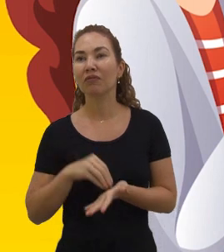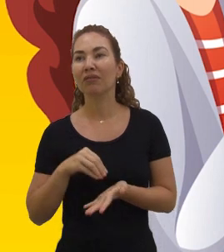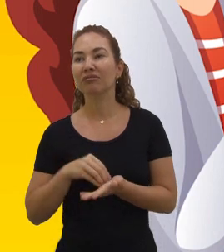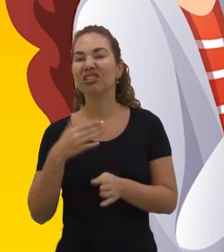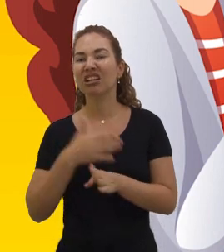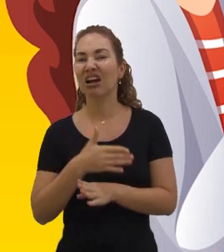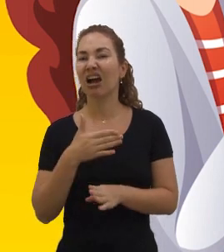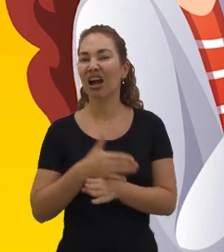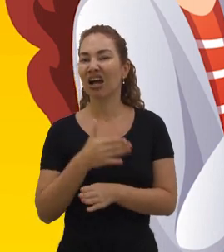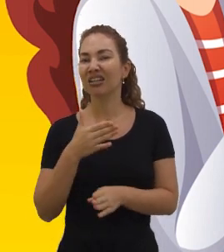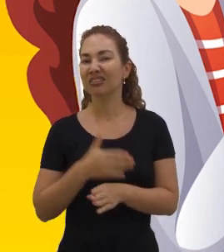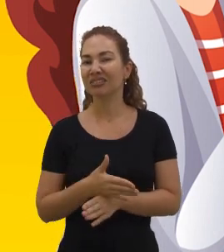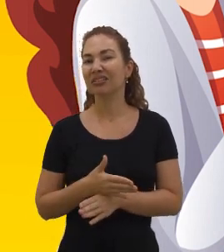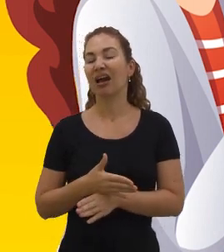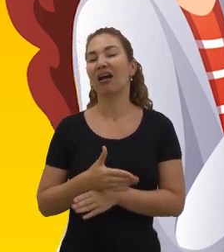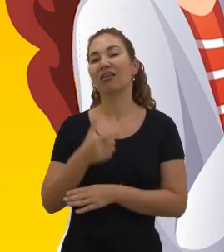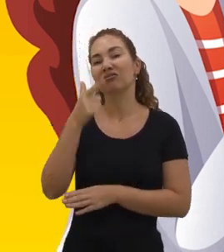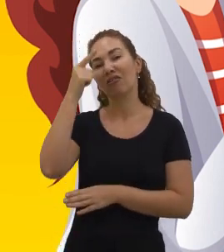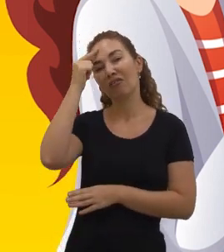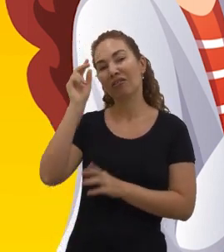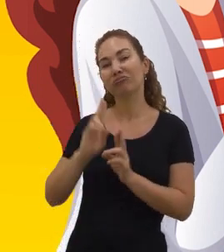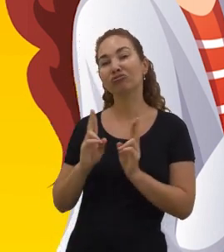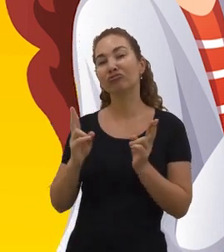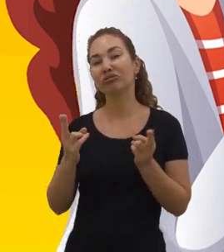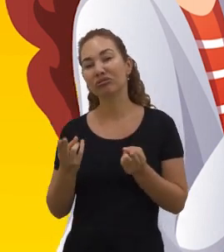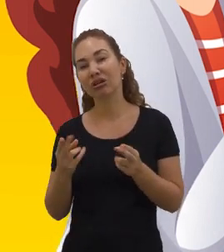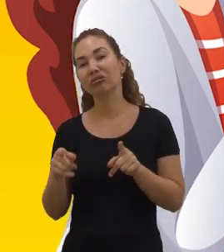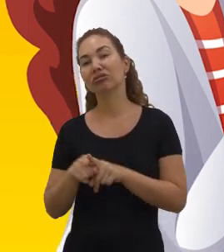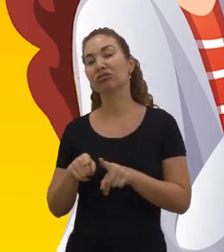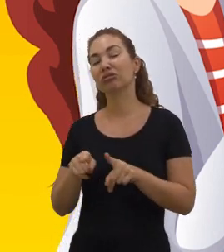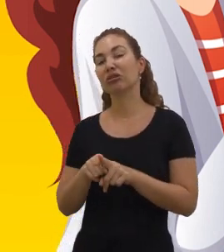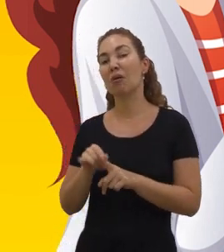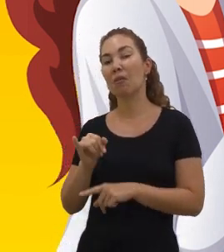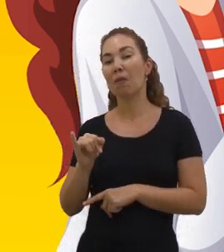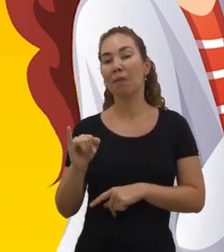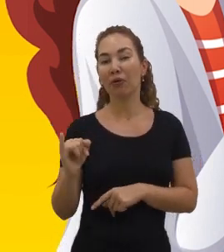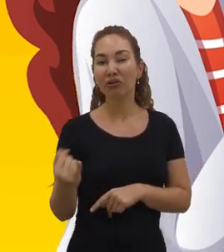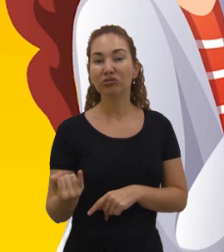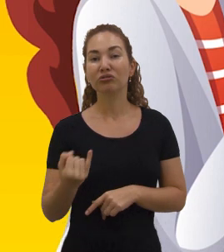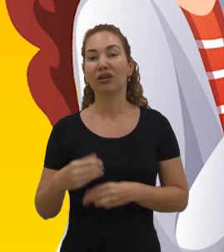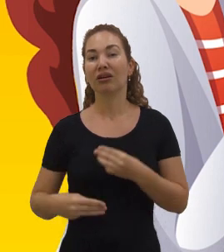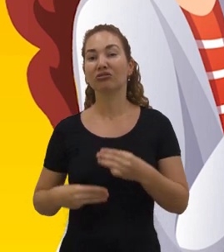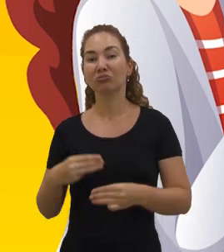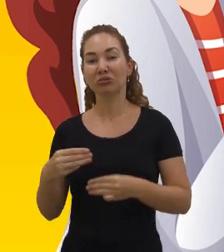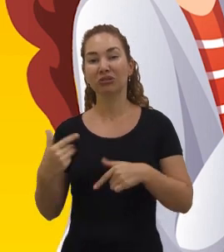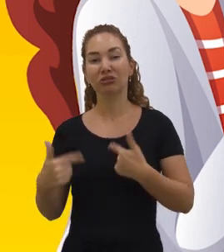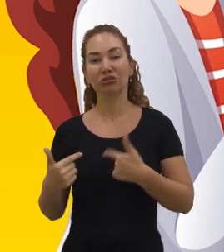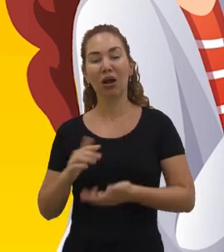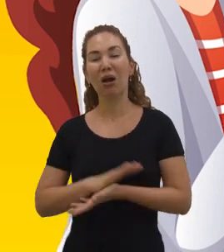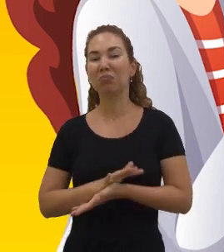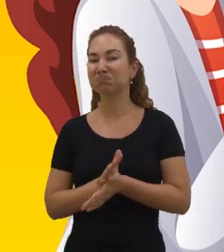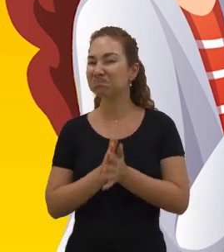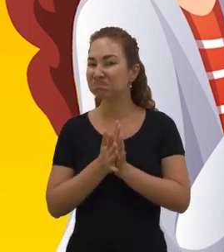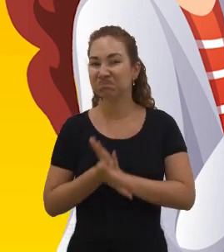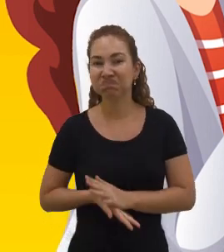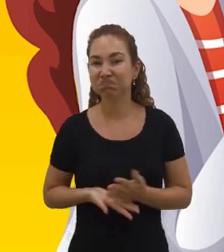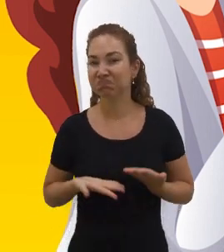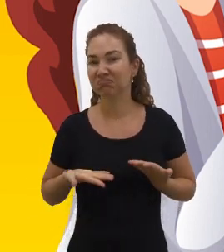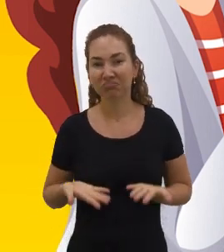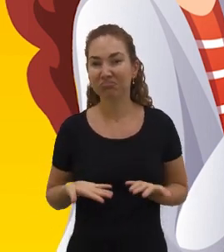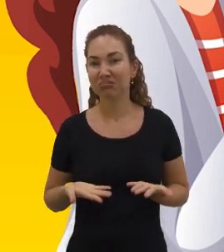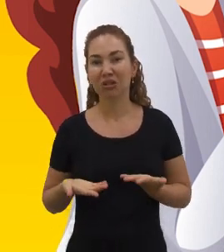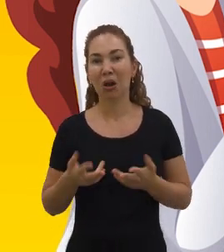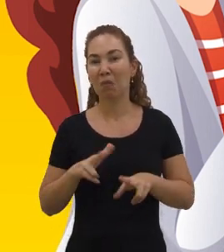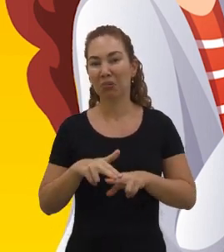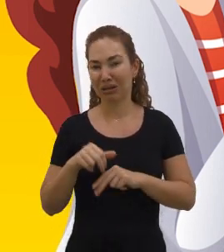acesso a universidades, a falta de oportunidades em mercados de trabalho, sabe? É um preconceito muito grande simplesmente